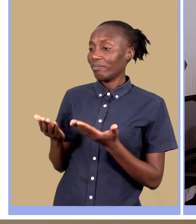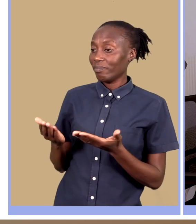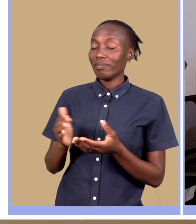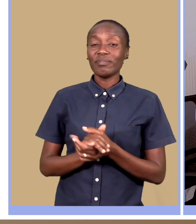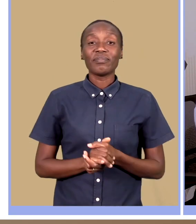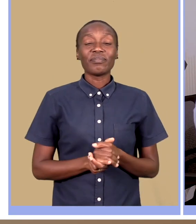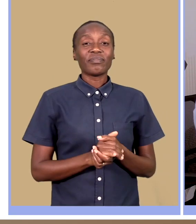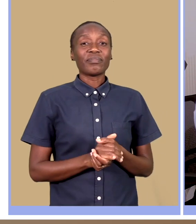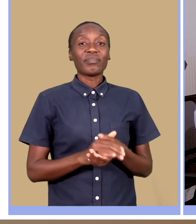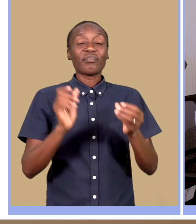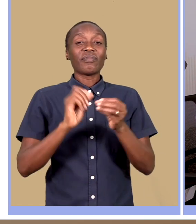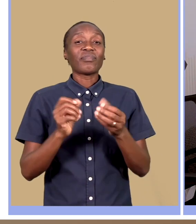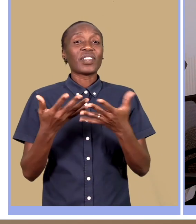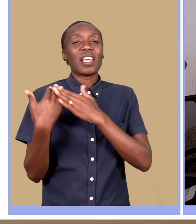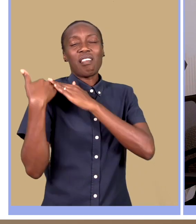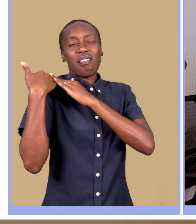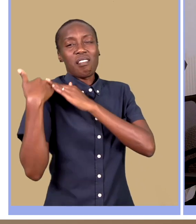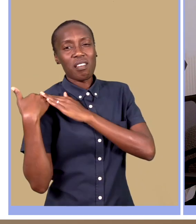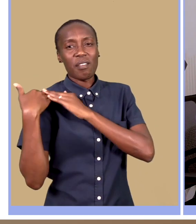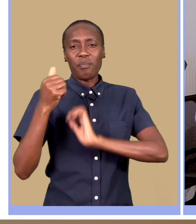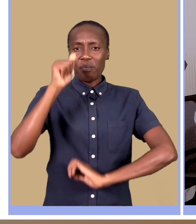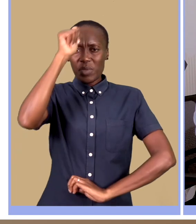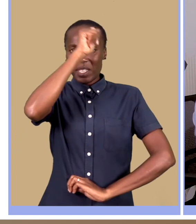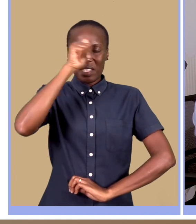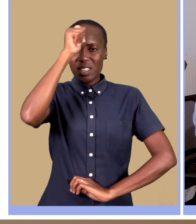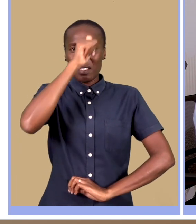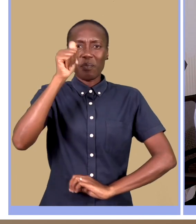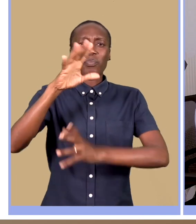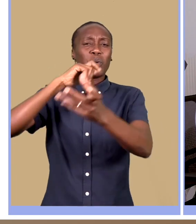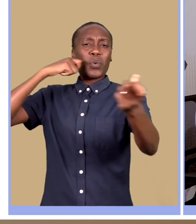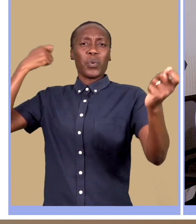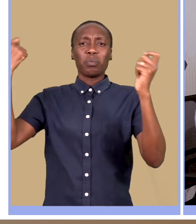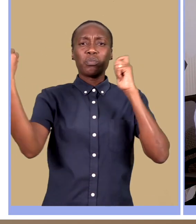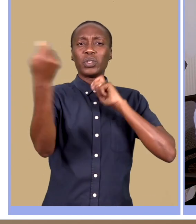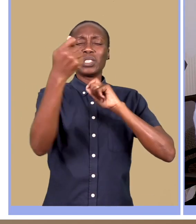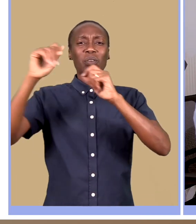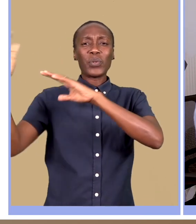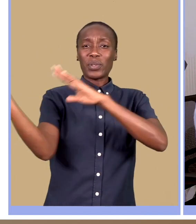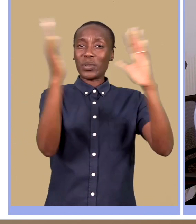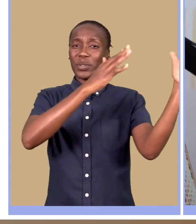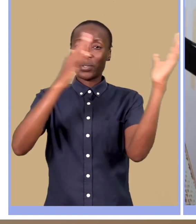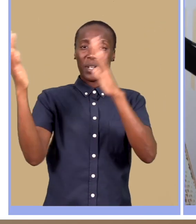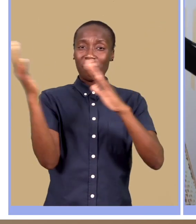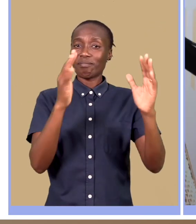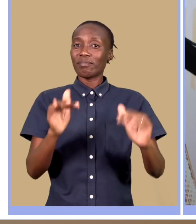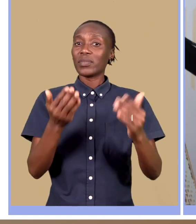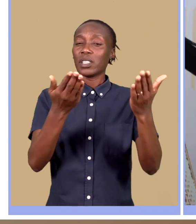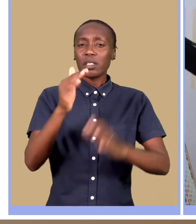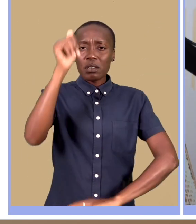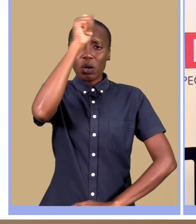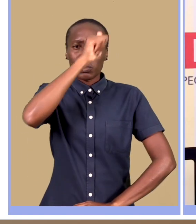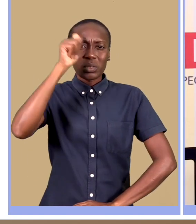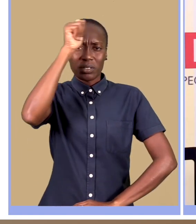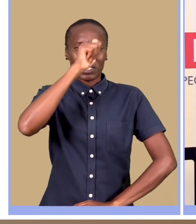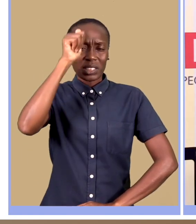Muito bem, como nós falamos ali o papel das academias face às mudanças climáticas, nessas